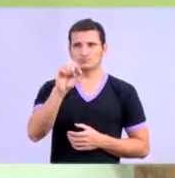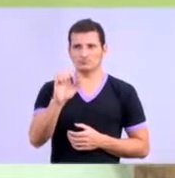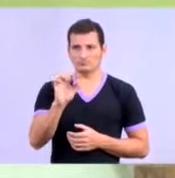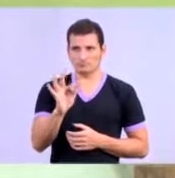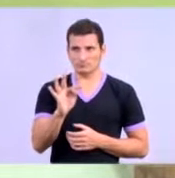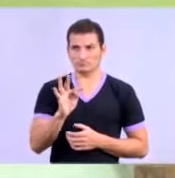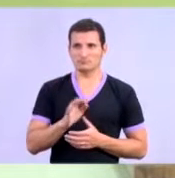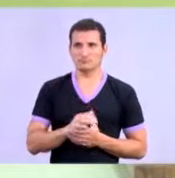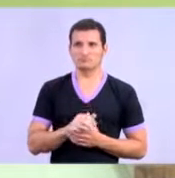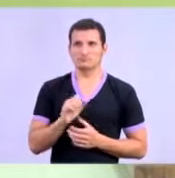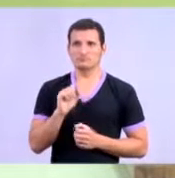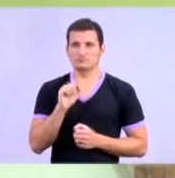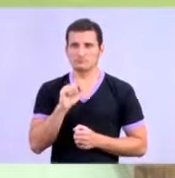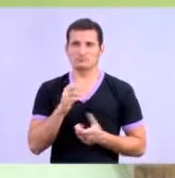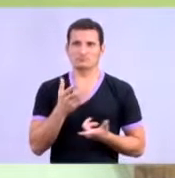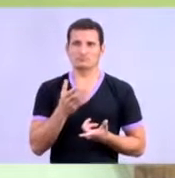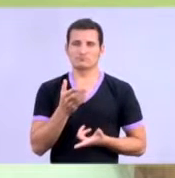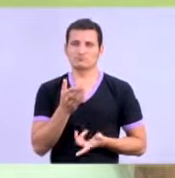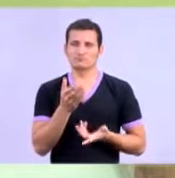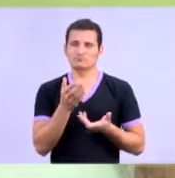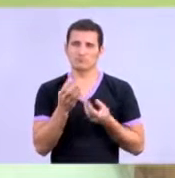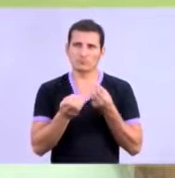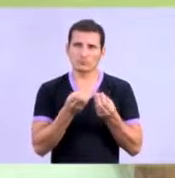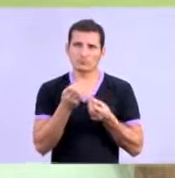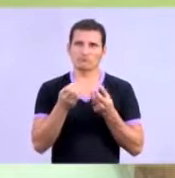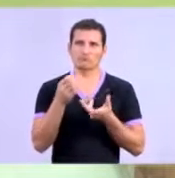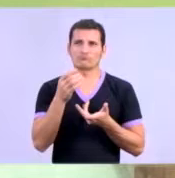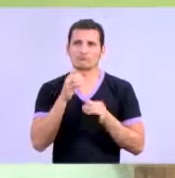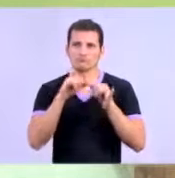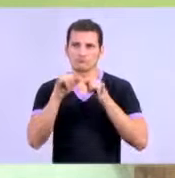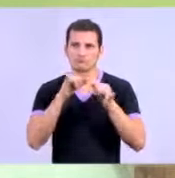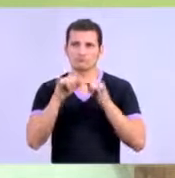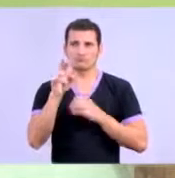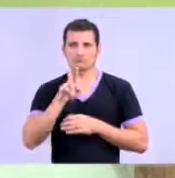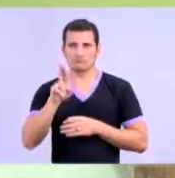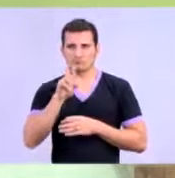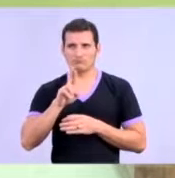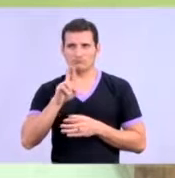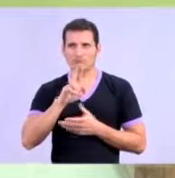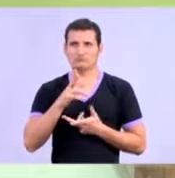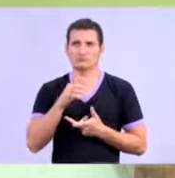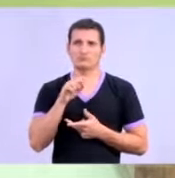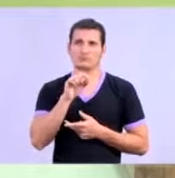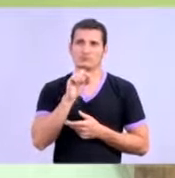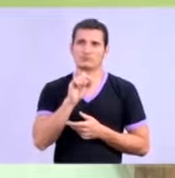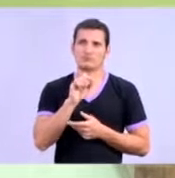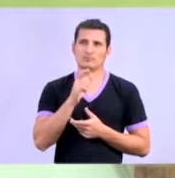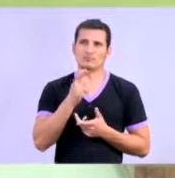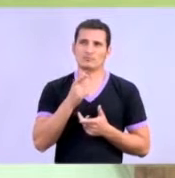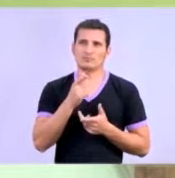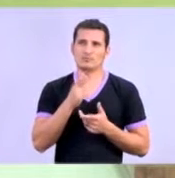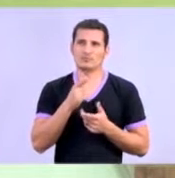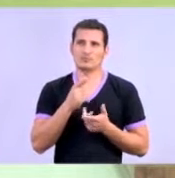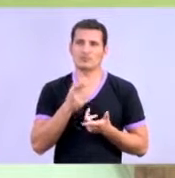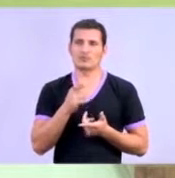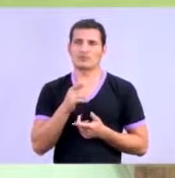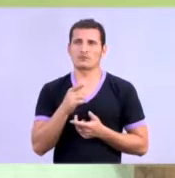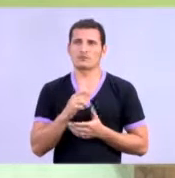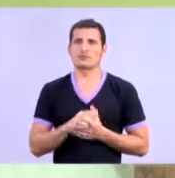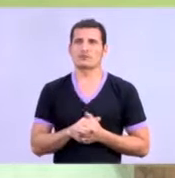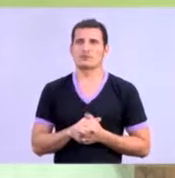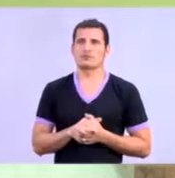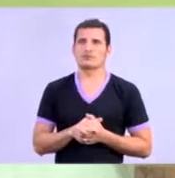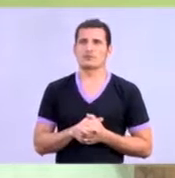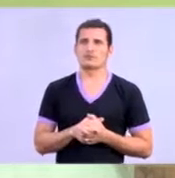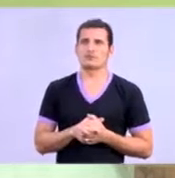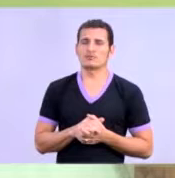pode tratar a informação que o usuário vai passar para que impeça que torne consistente o objeto, né?